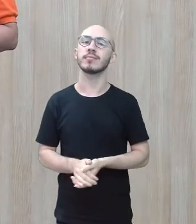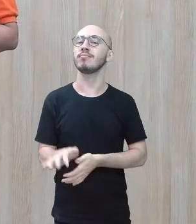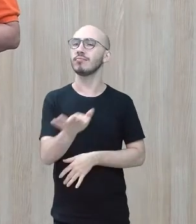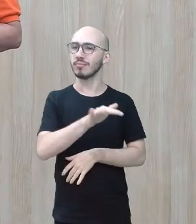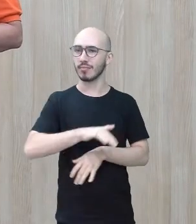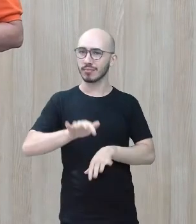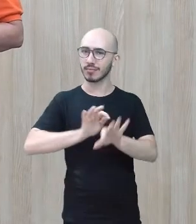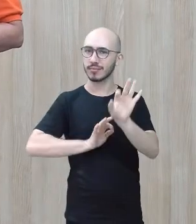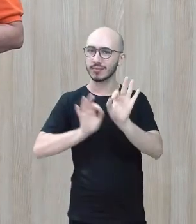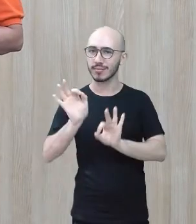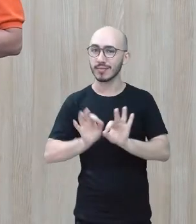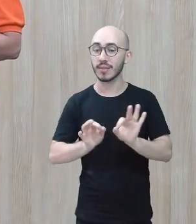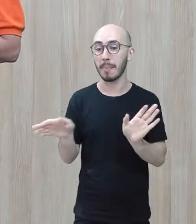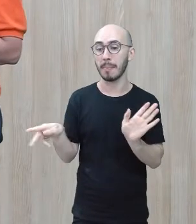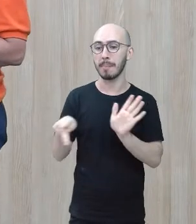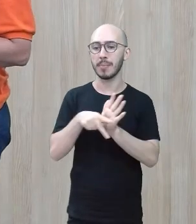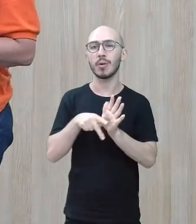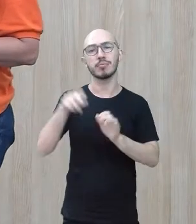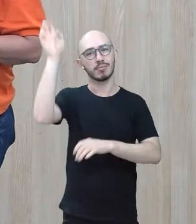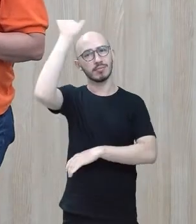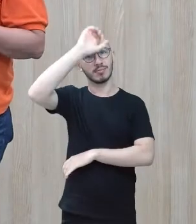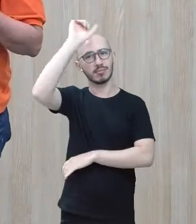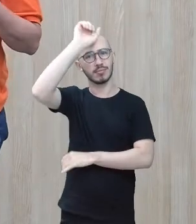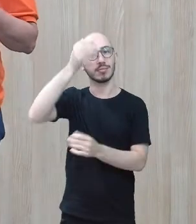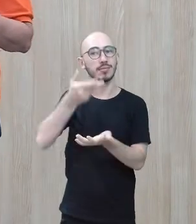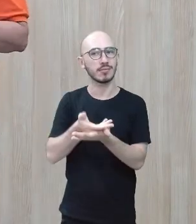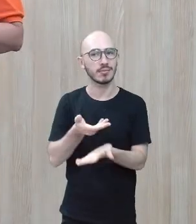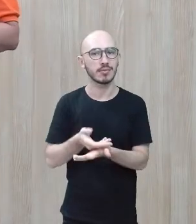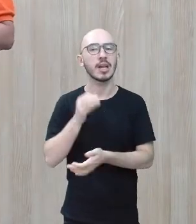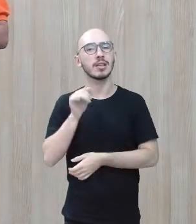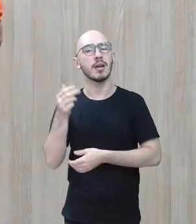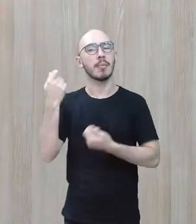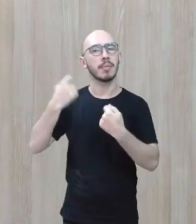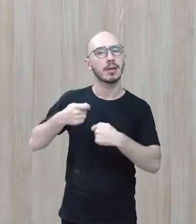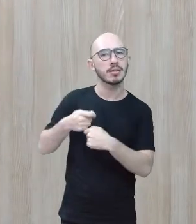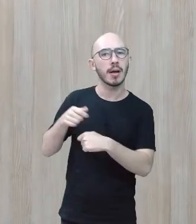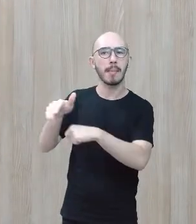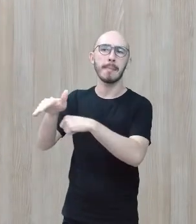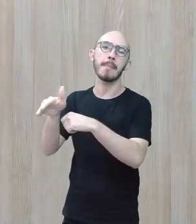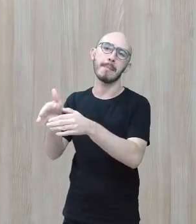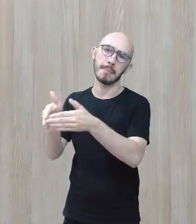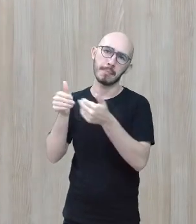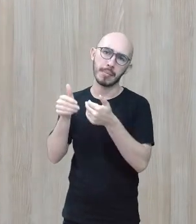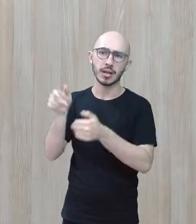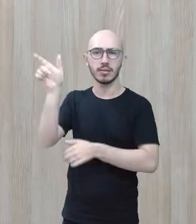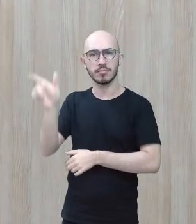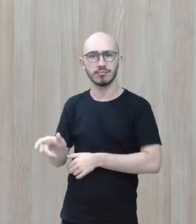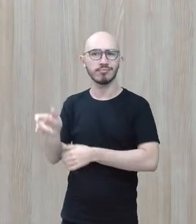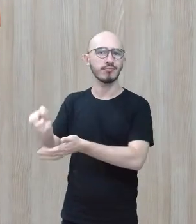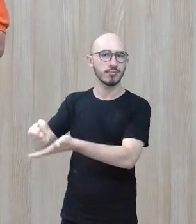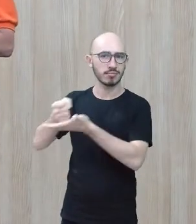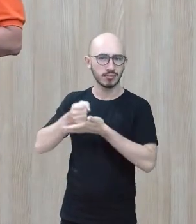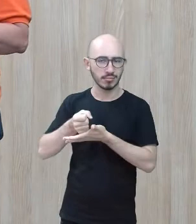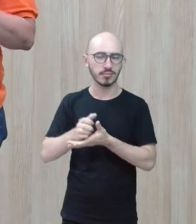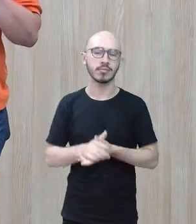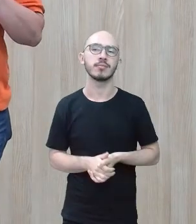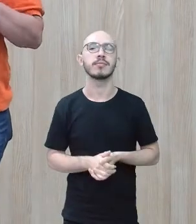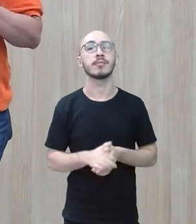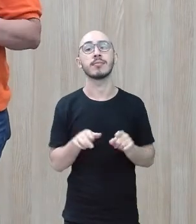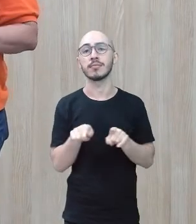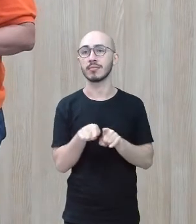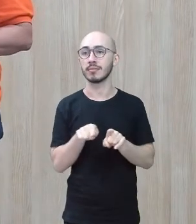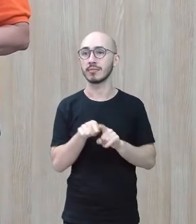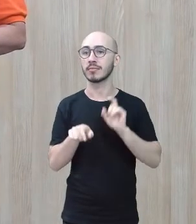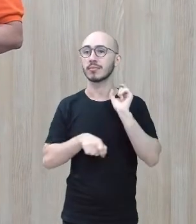ambiente organizado para o aprendizado. Se precisar, pede ajuda dos seus responsáveis e